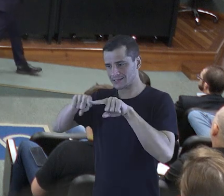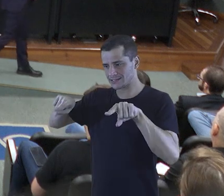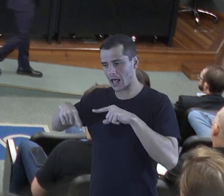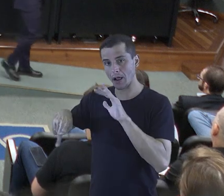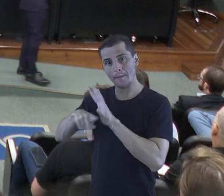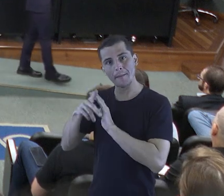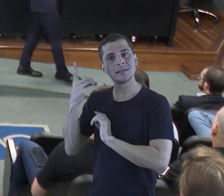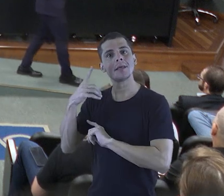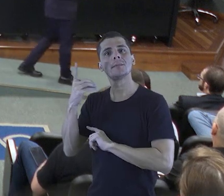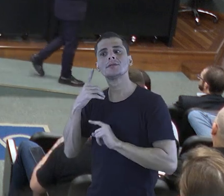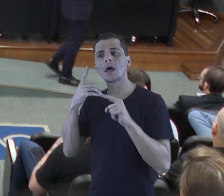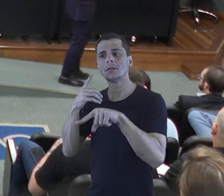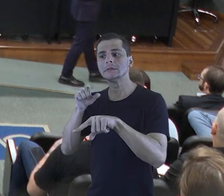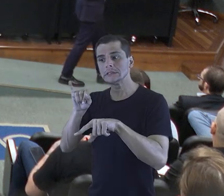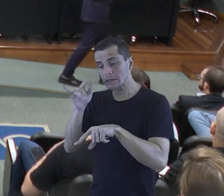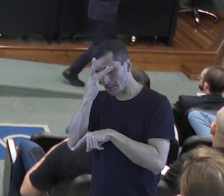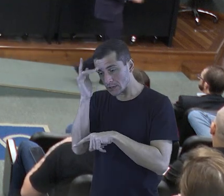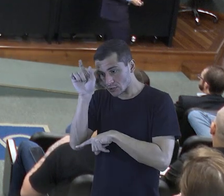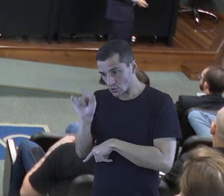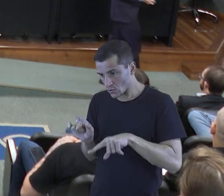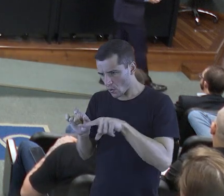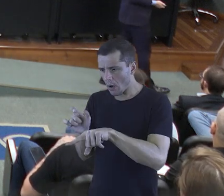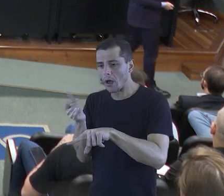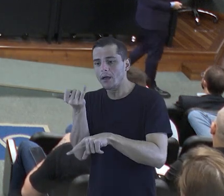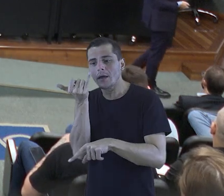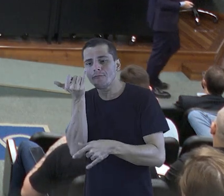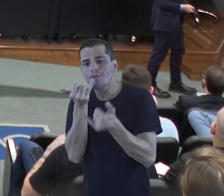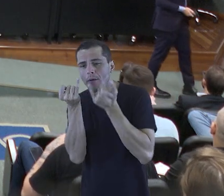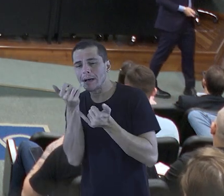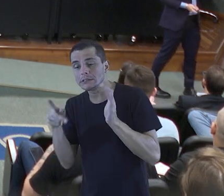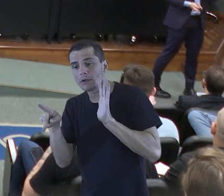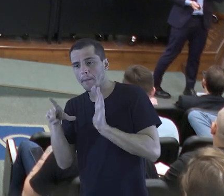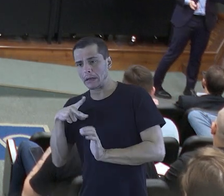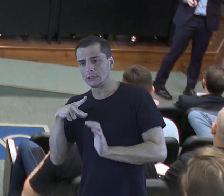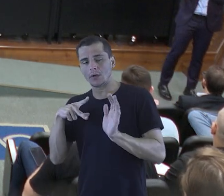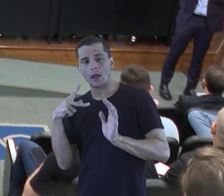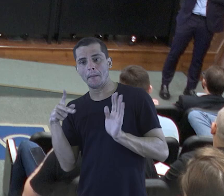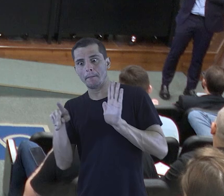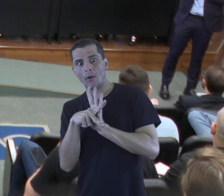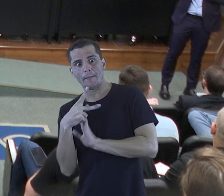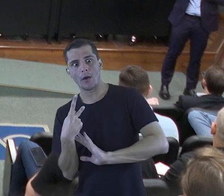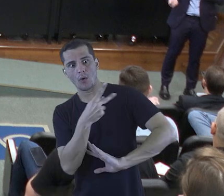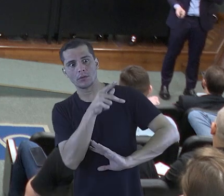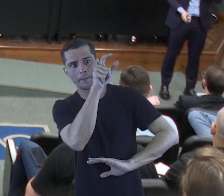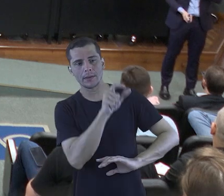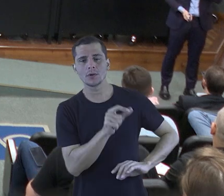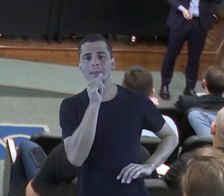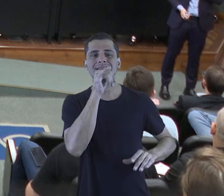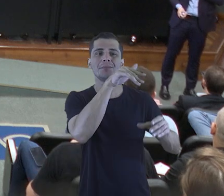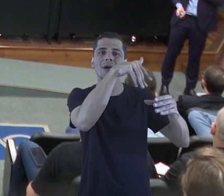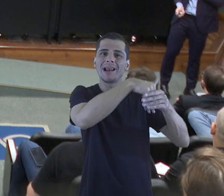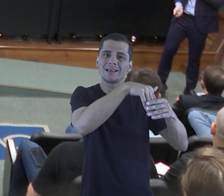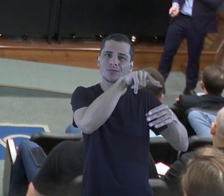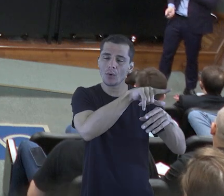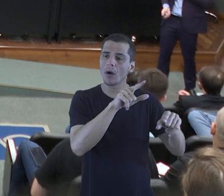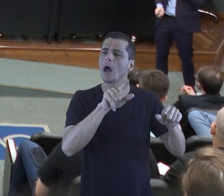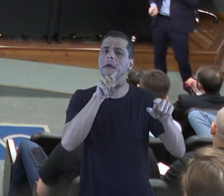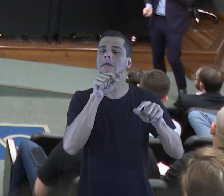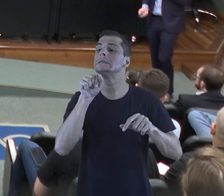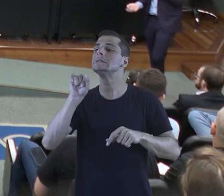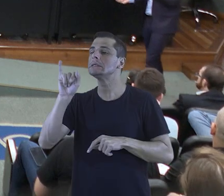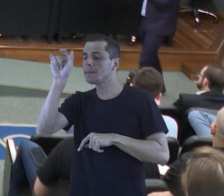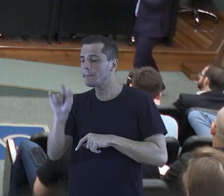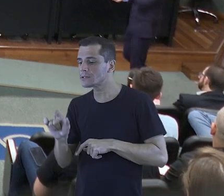relaciona com os gabinetes e que manda um e-mail para o gabinete. Ele manda um dado pessoal dele, o e-mail dele é um dado pessoal.